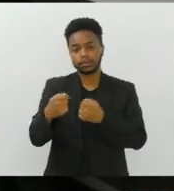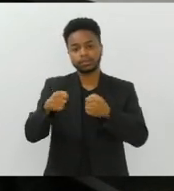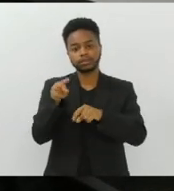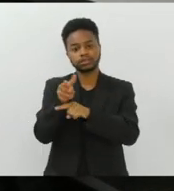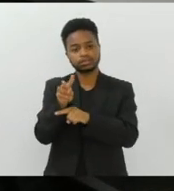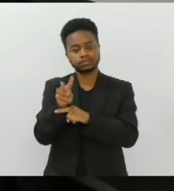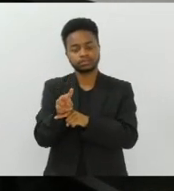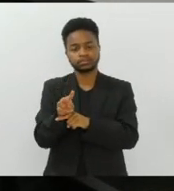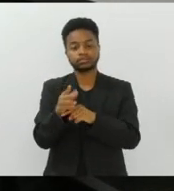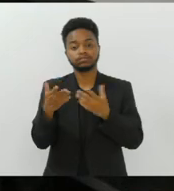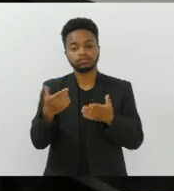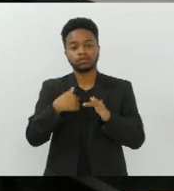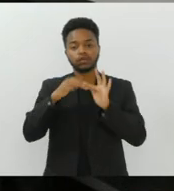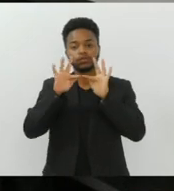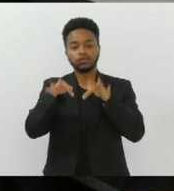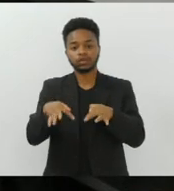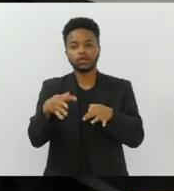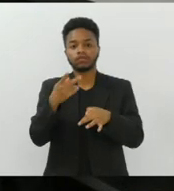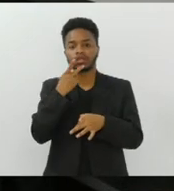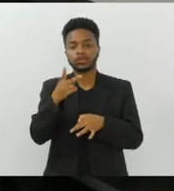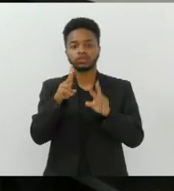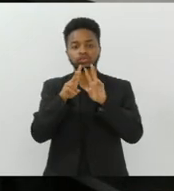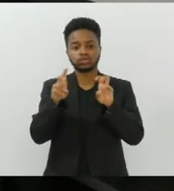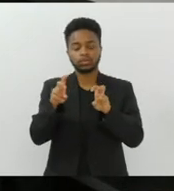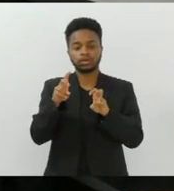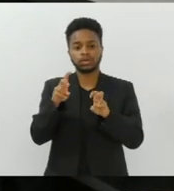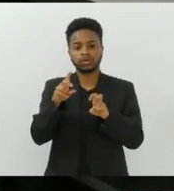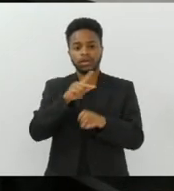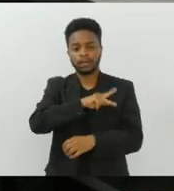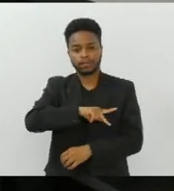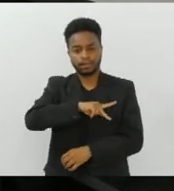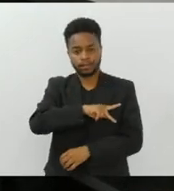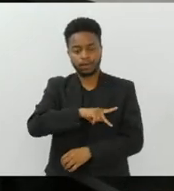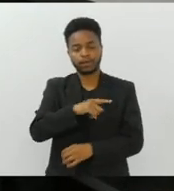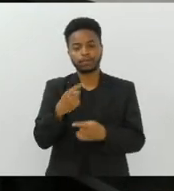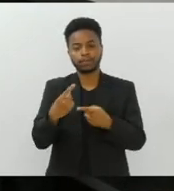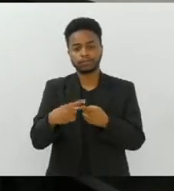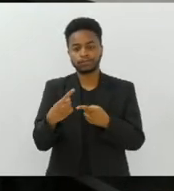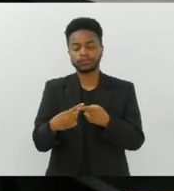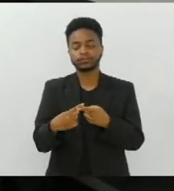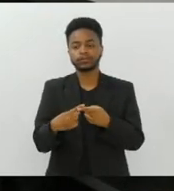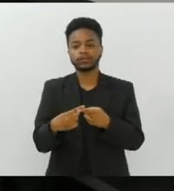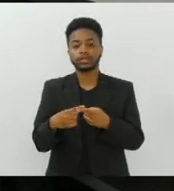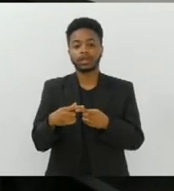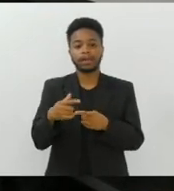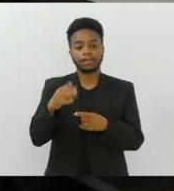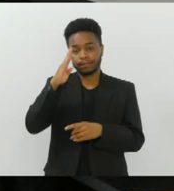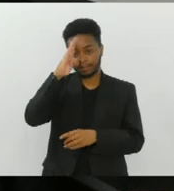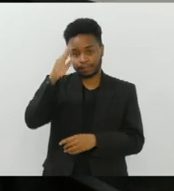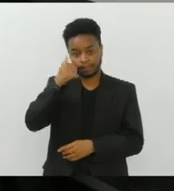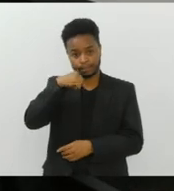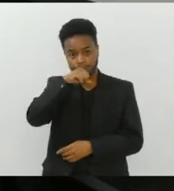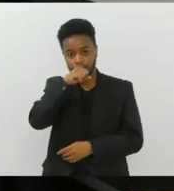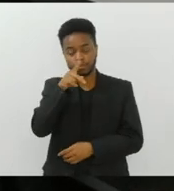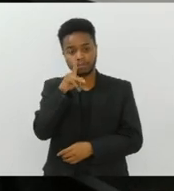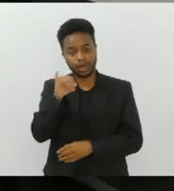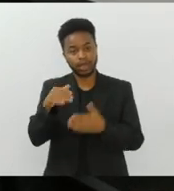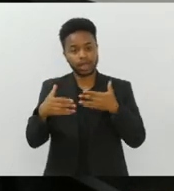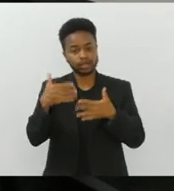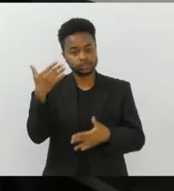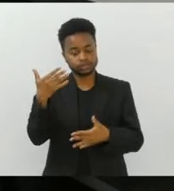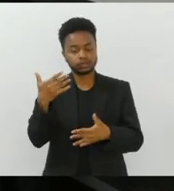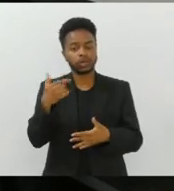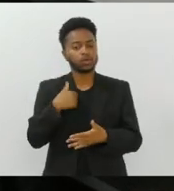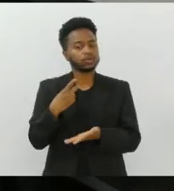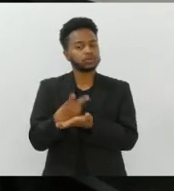protegida. Eu termino citando São Paulo, porque eu acho que, no final das contas, especialmente para as mães e pais atípicos, e eu sempre digo isso quando falo